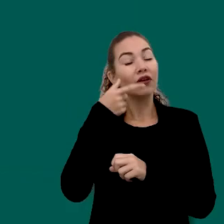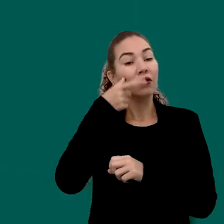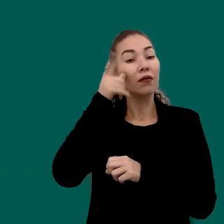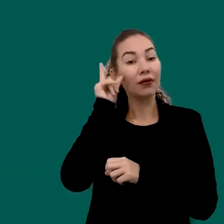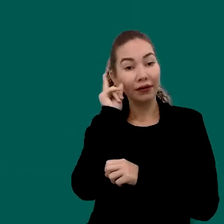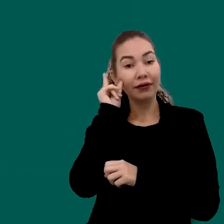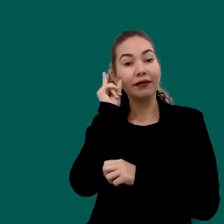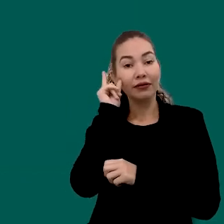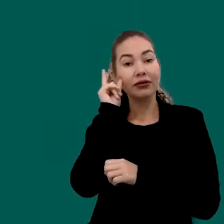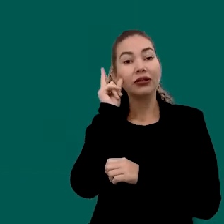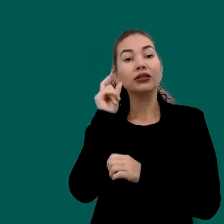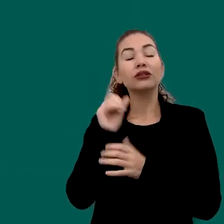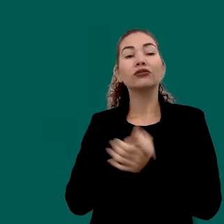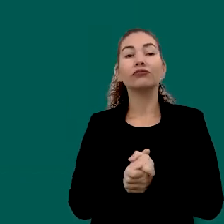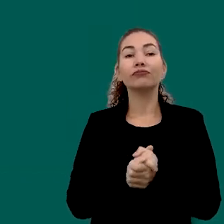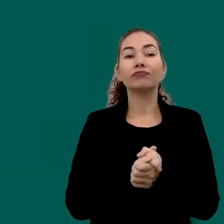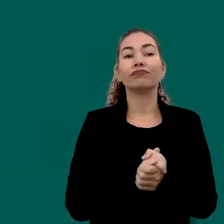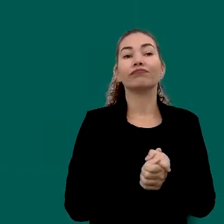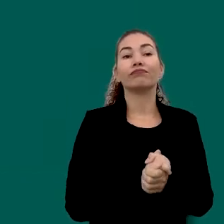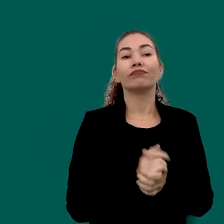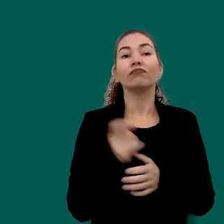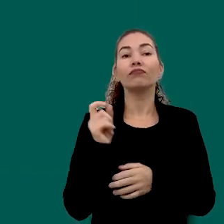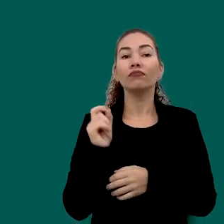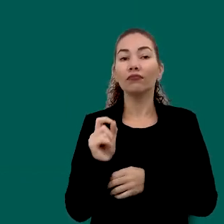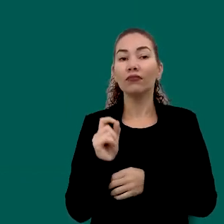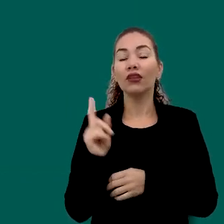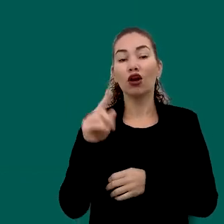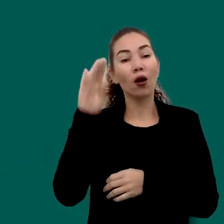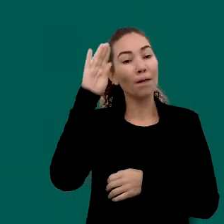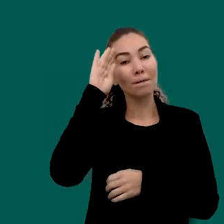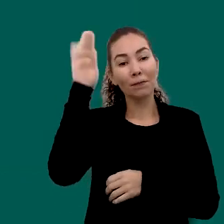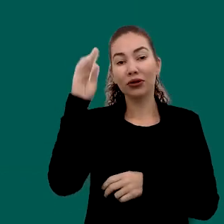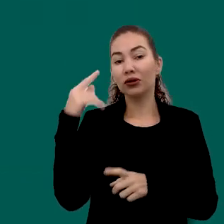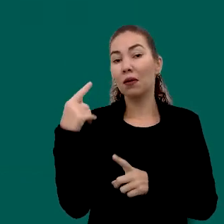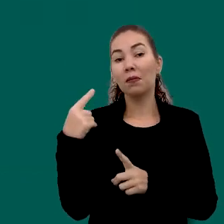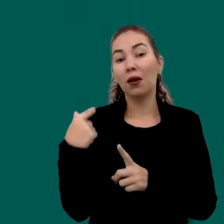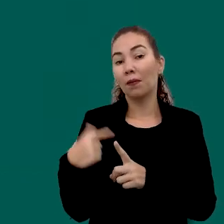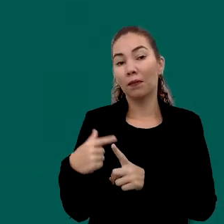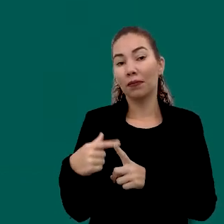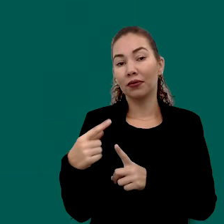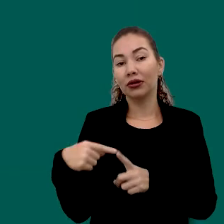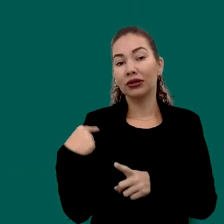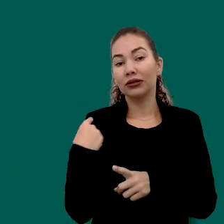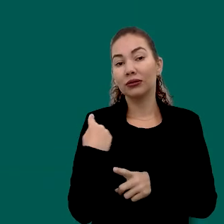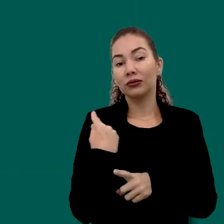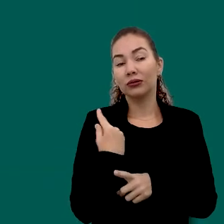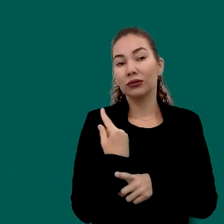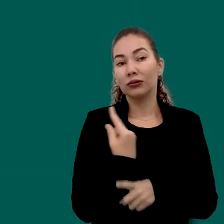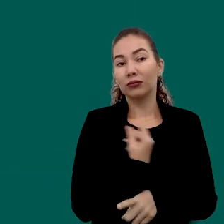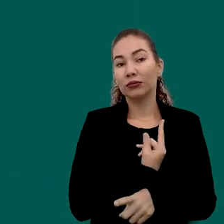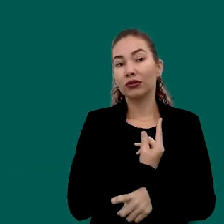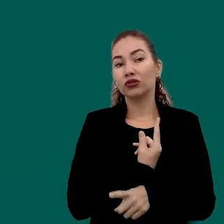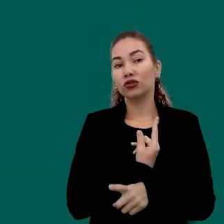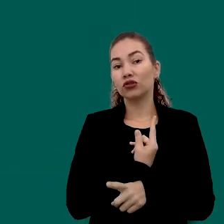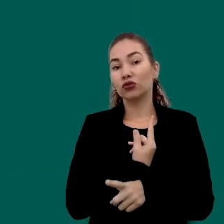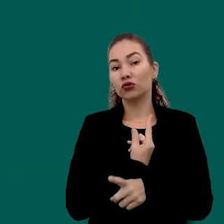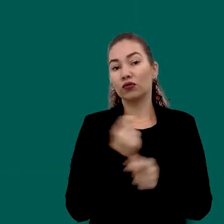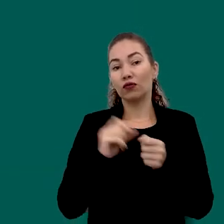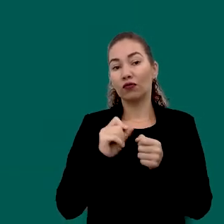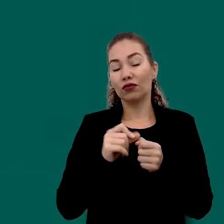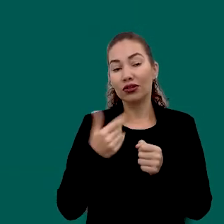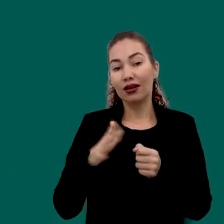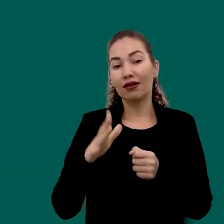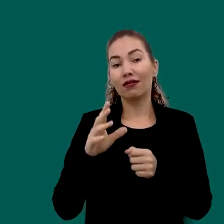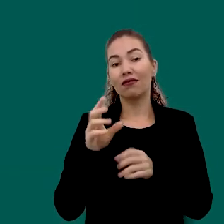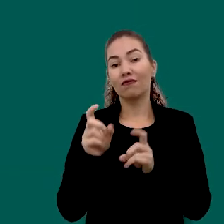antessala. Isso é um dos principais motivos para a grande maioria dos varejistas não partir para um e-commerce e eles ficarem muito na questão